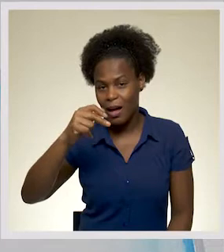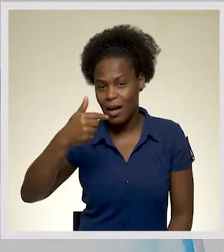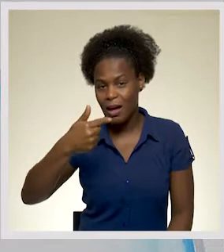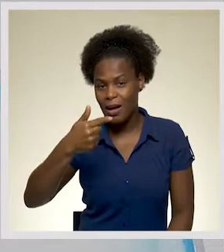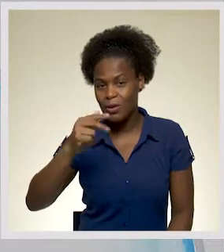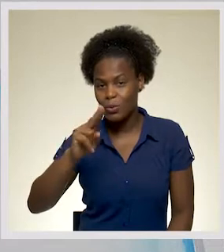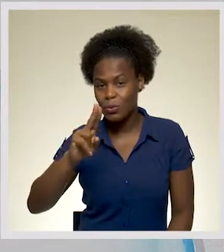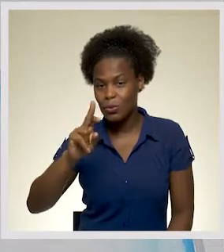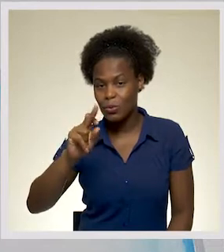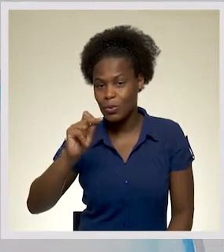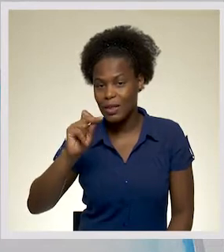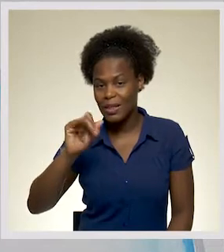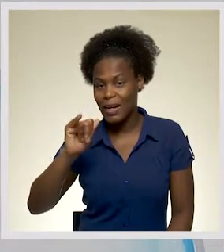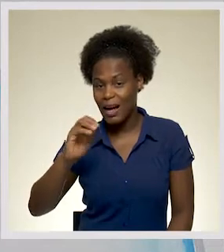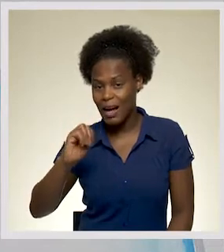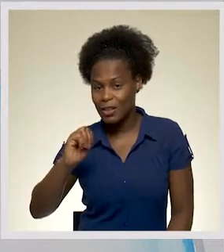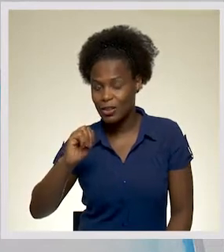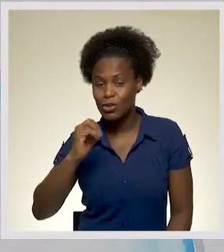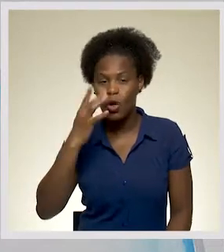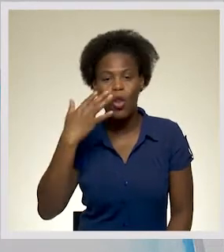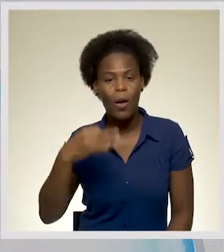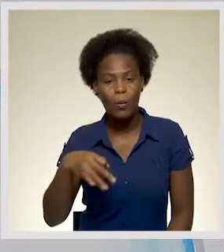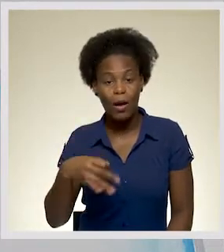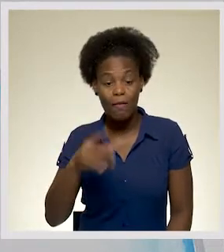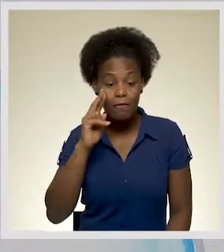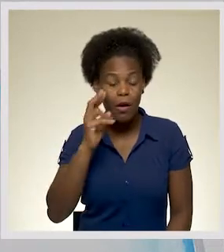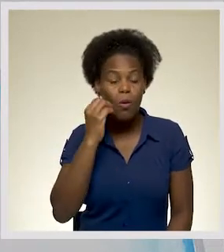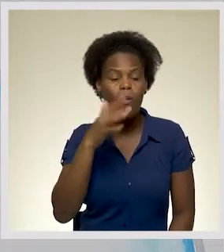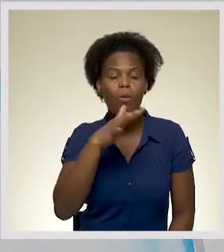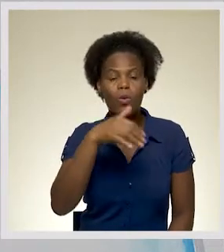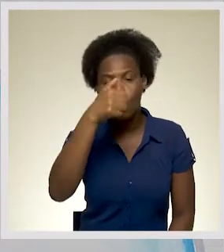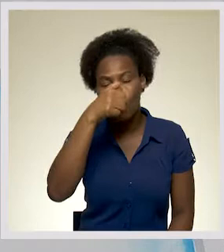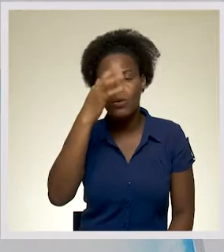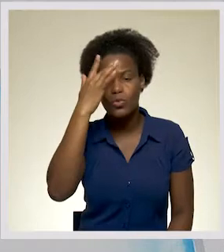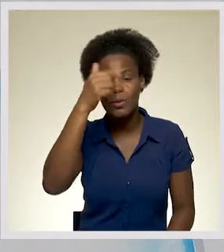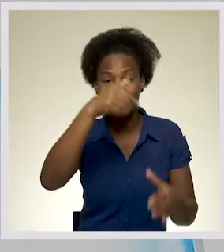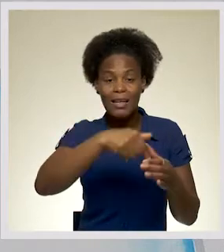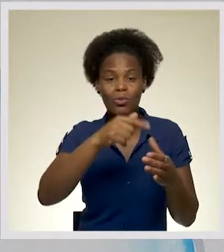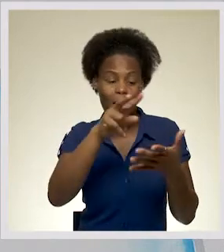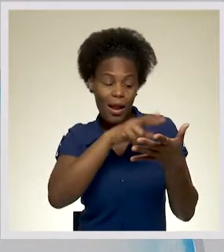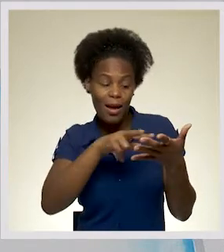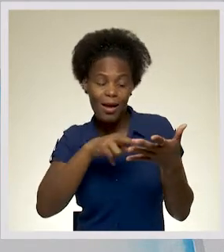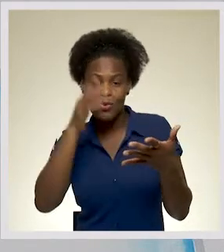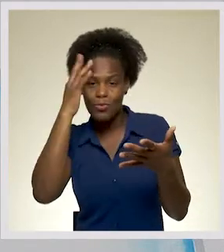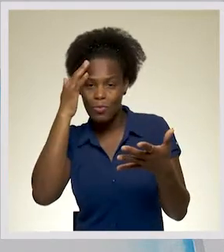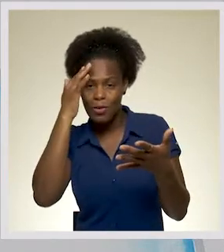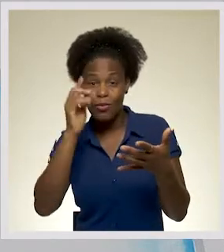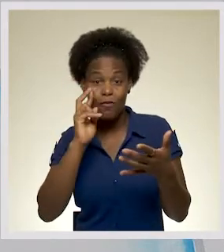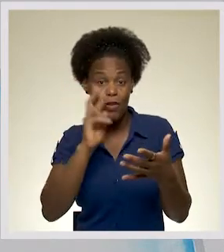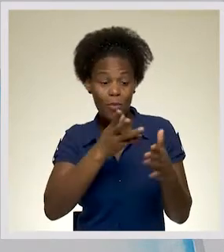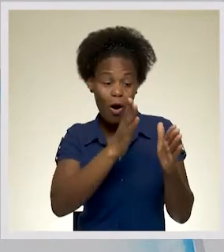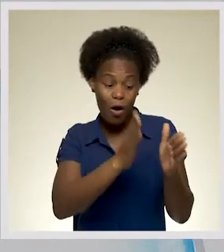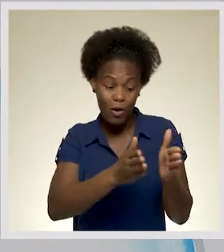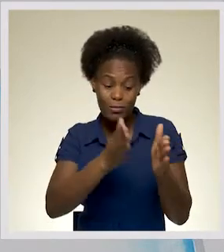também as posições que os números naturais ocupam dentro da leitura de um número. Vimos